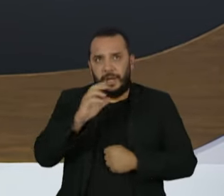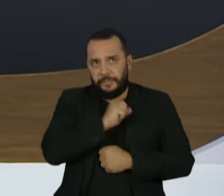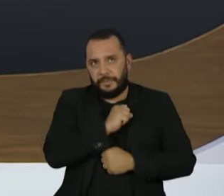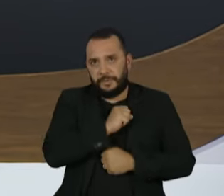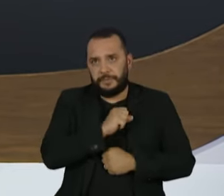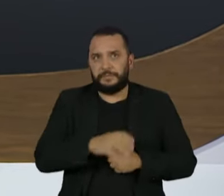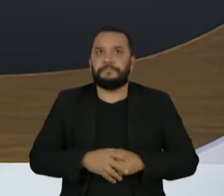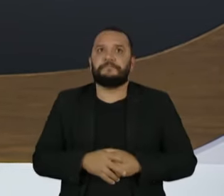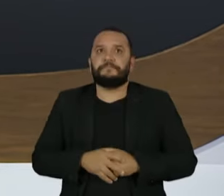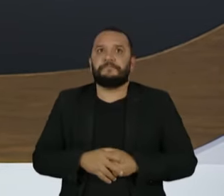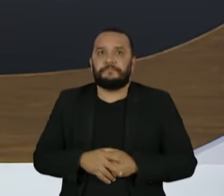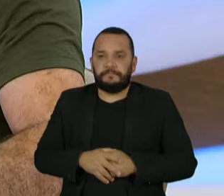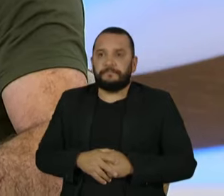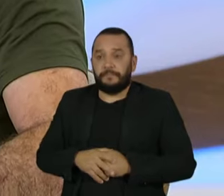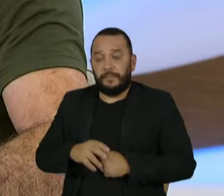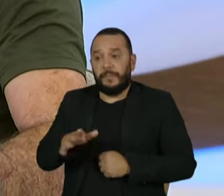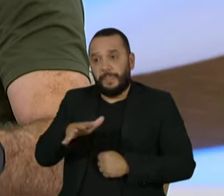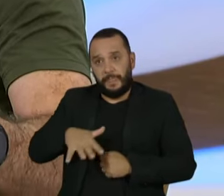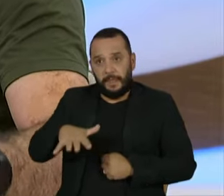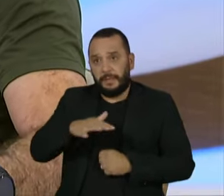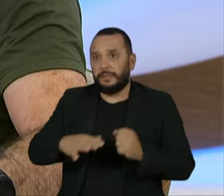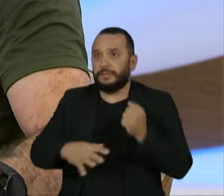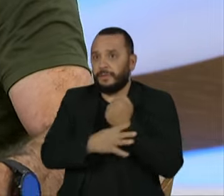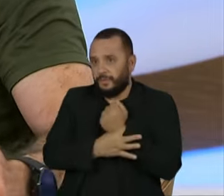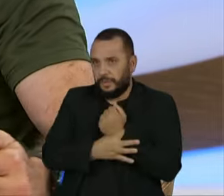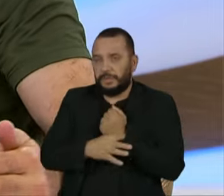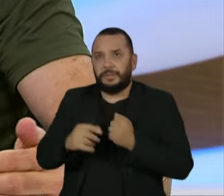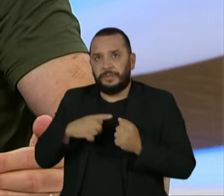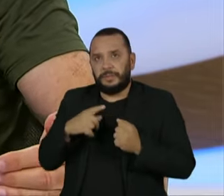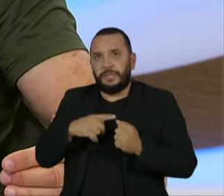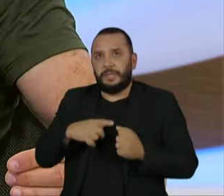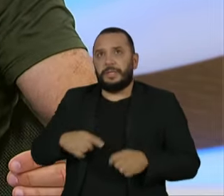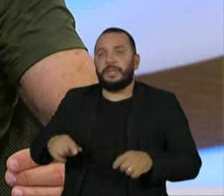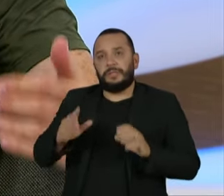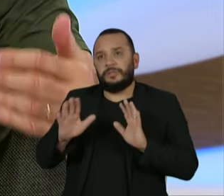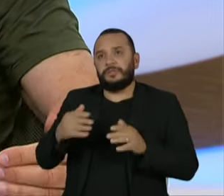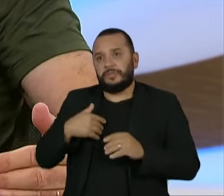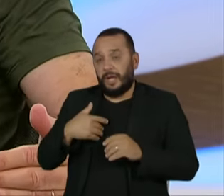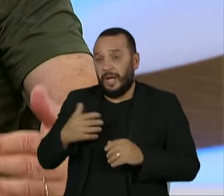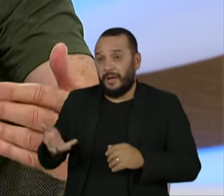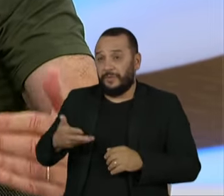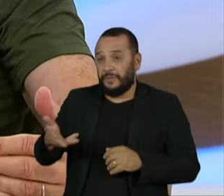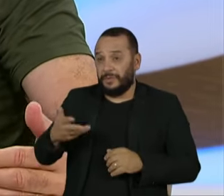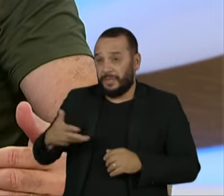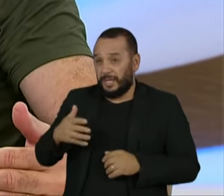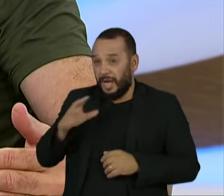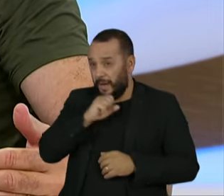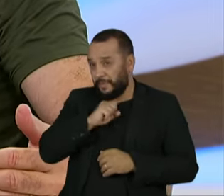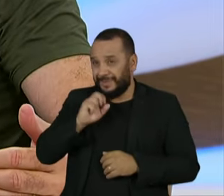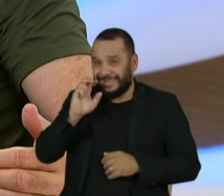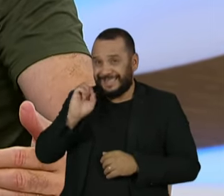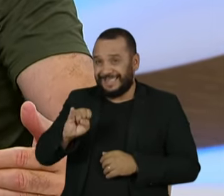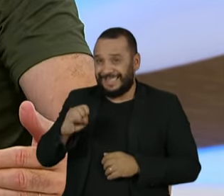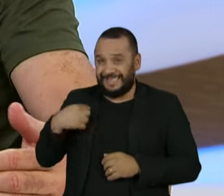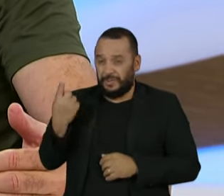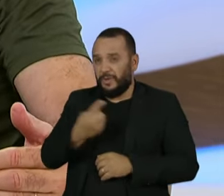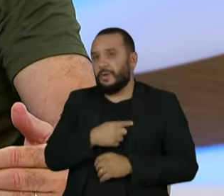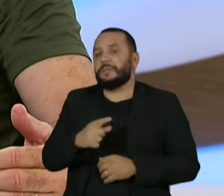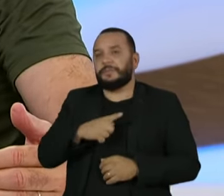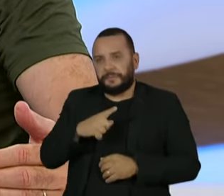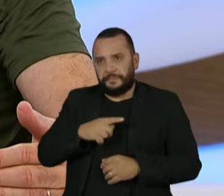o intervalo do ponto de vista de segurança quântica do problema é o seguinte se de repente de uma hora para outra a gente tivesse